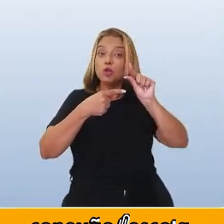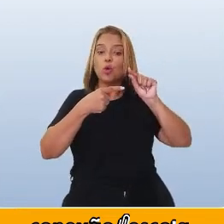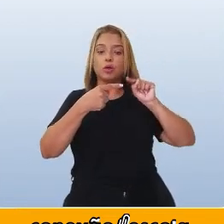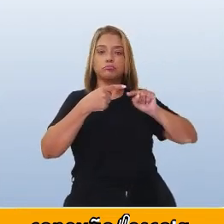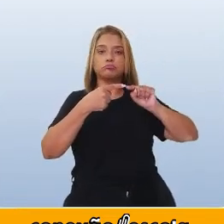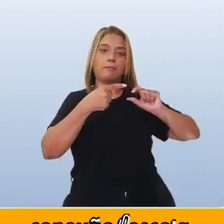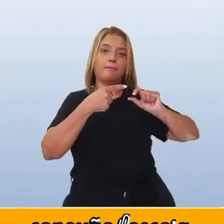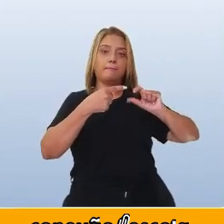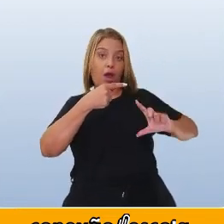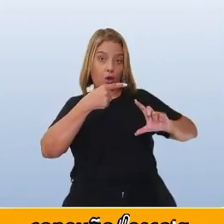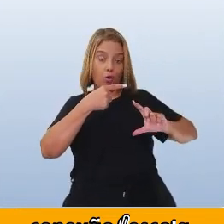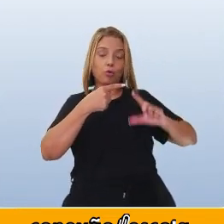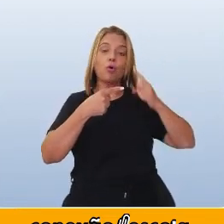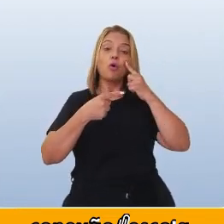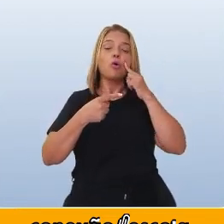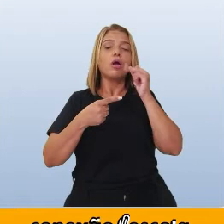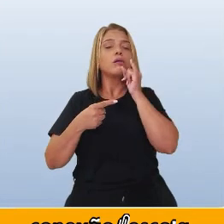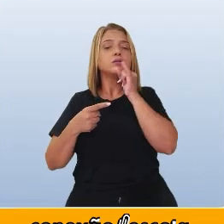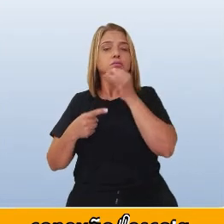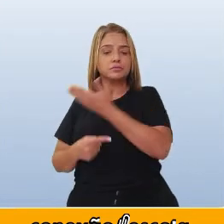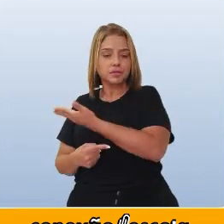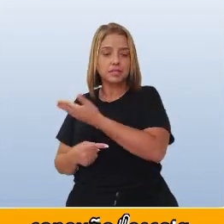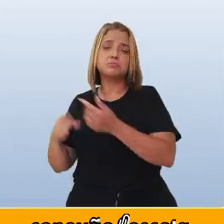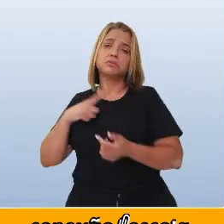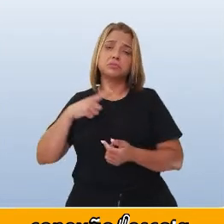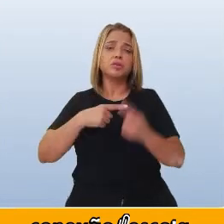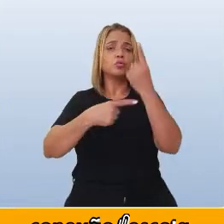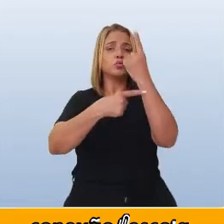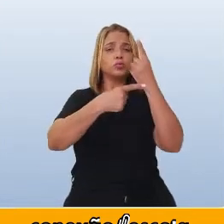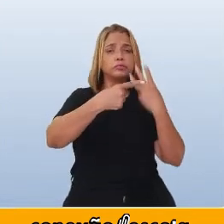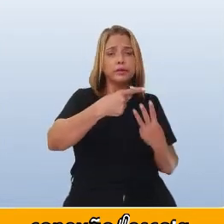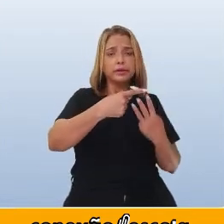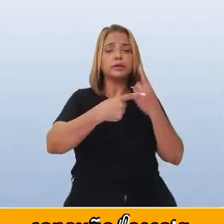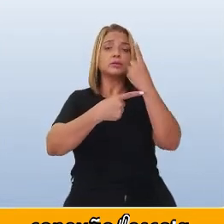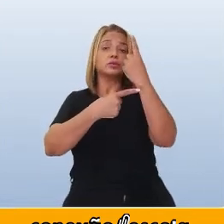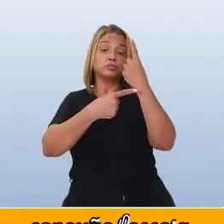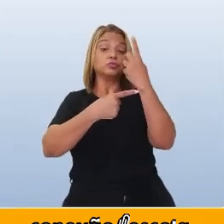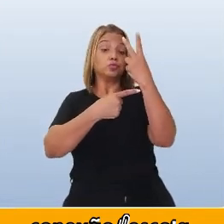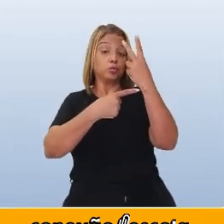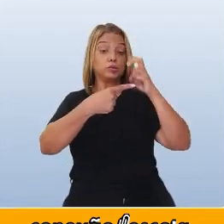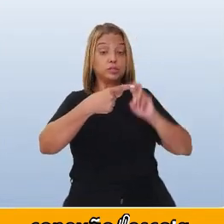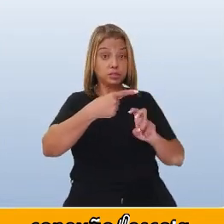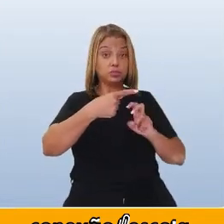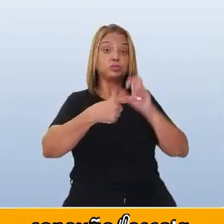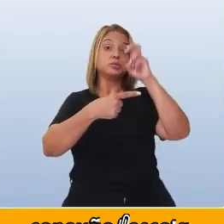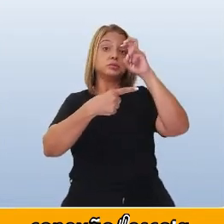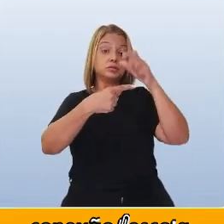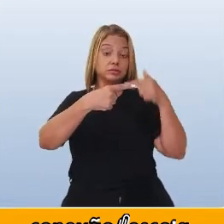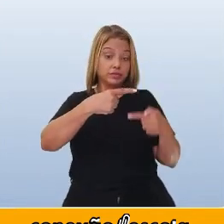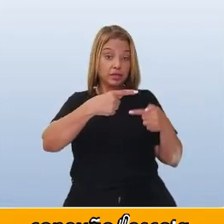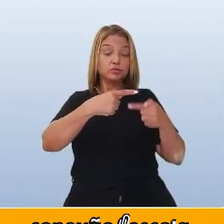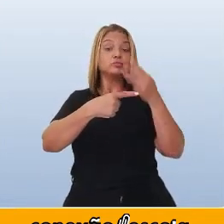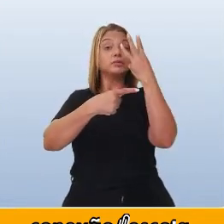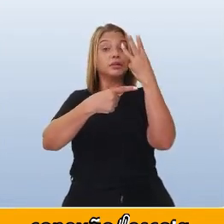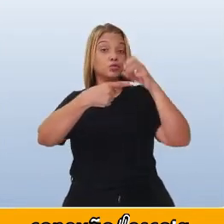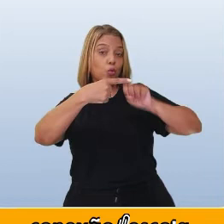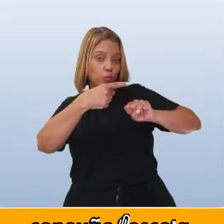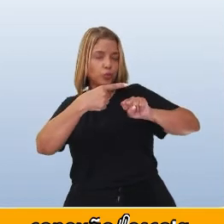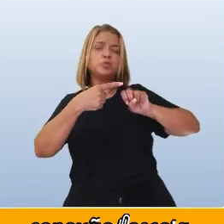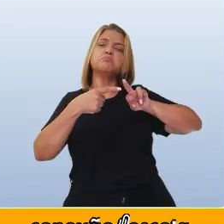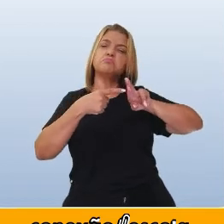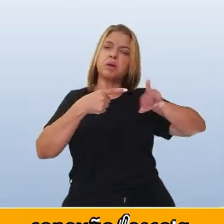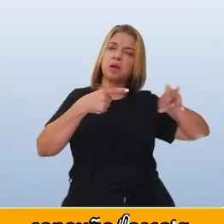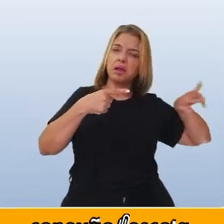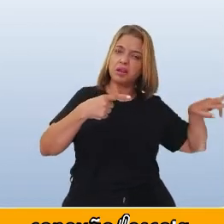denominador. Como exemplo, nós temos 1/3, 2/5, 5/7, 3/8 e tantas